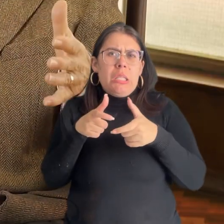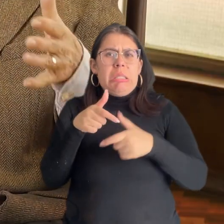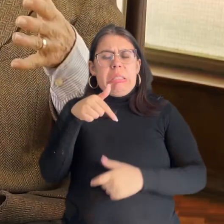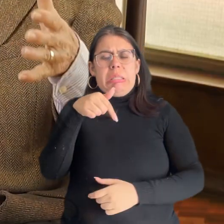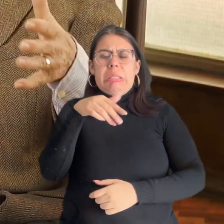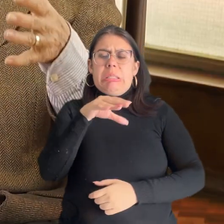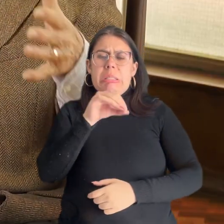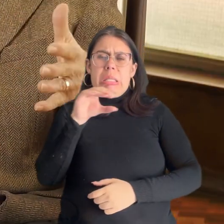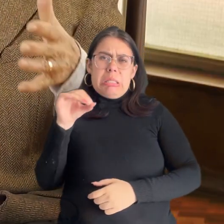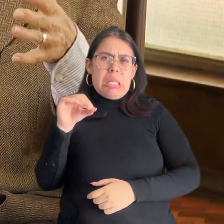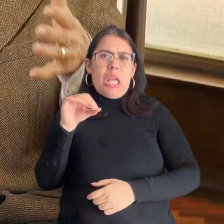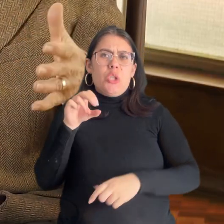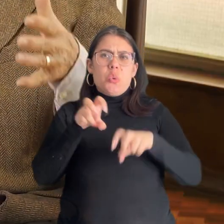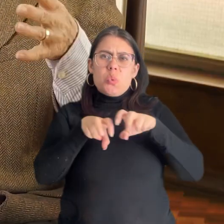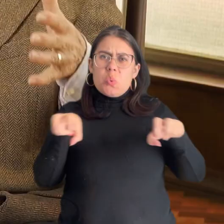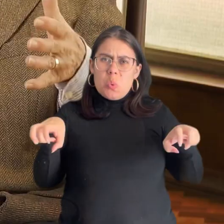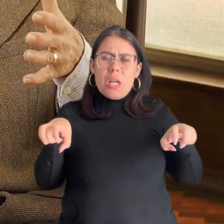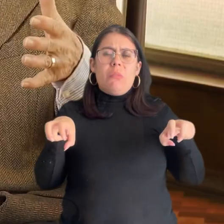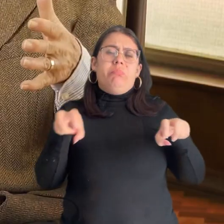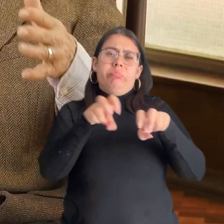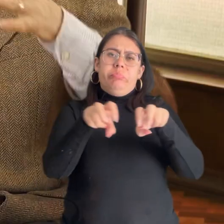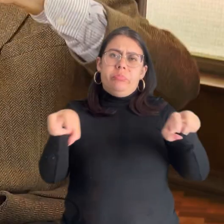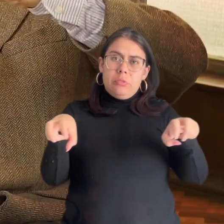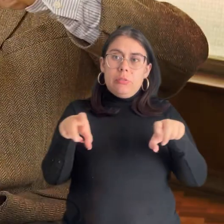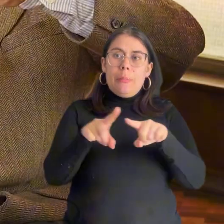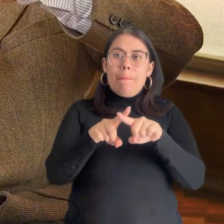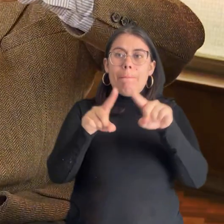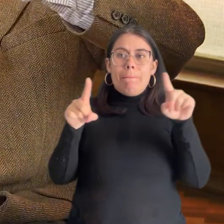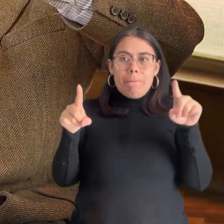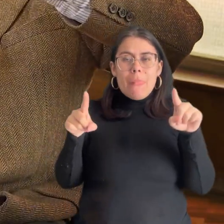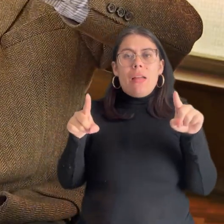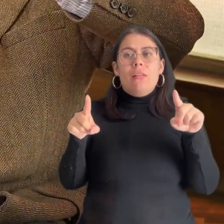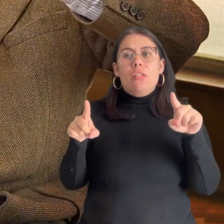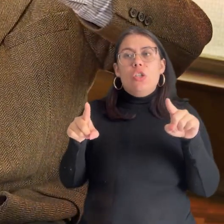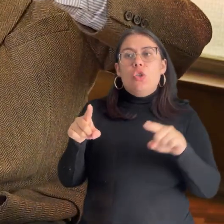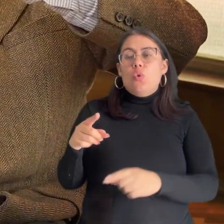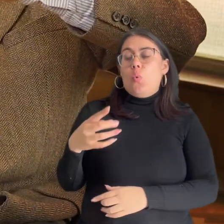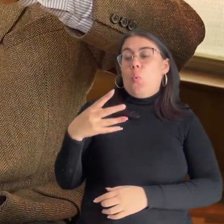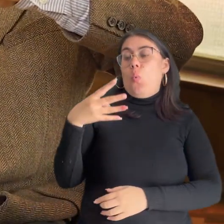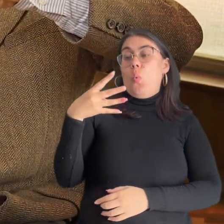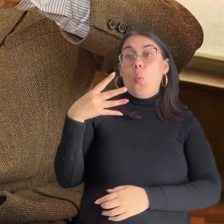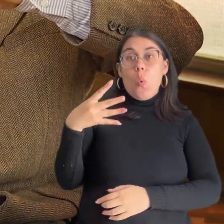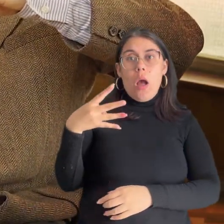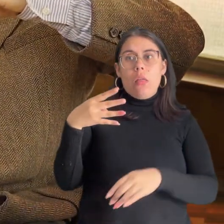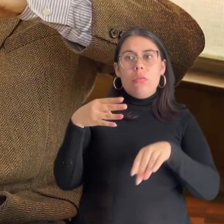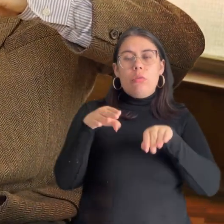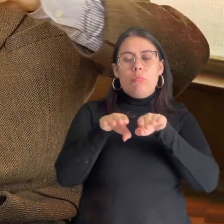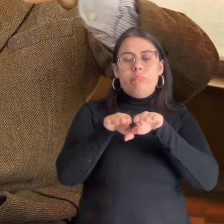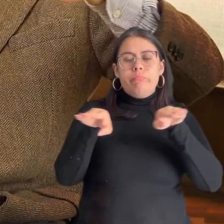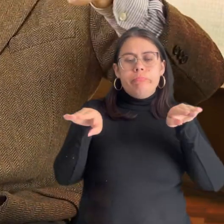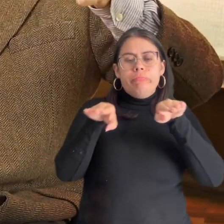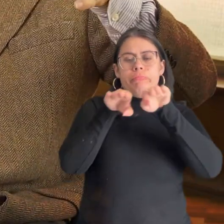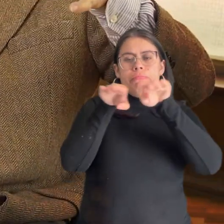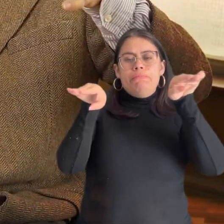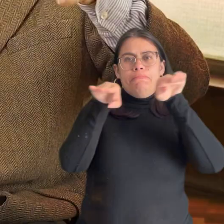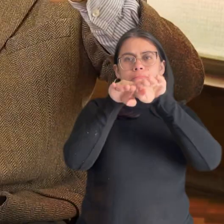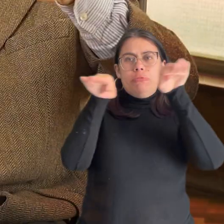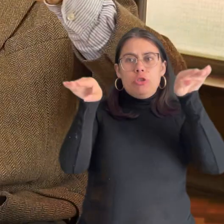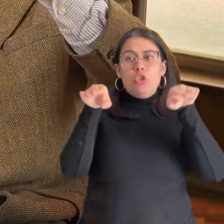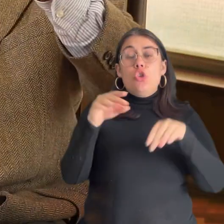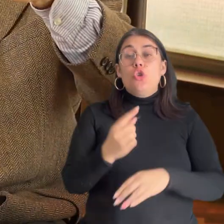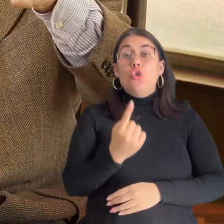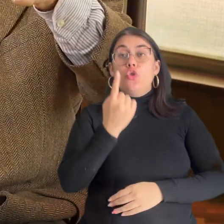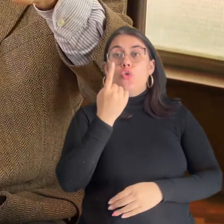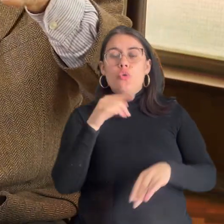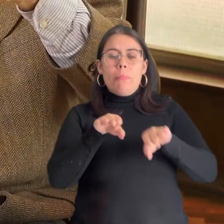pequena, 700 lugares aproximadamente, mas 4 balcões